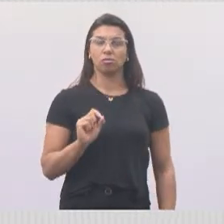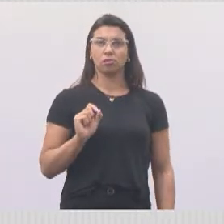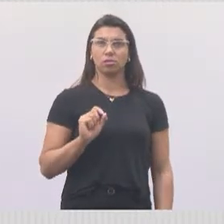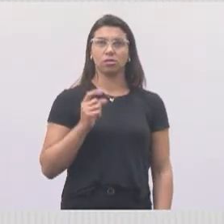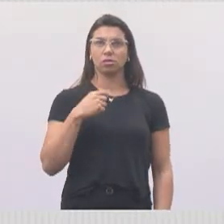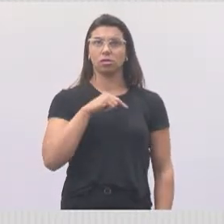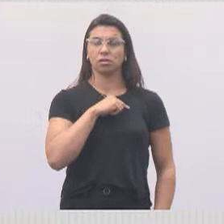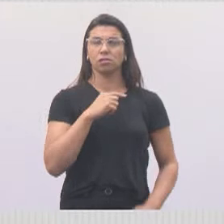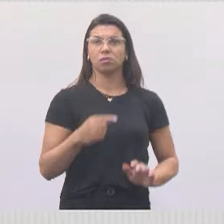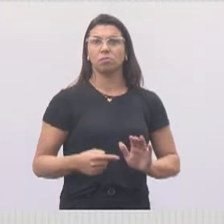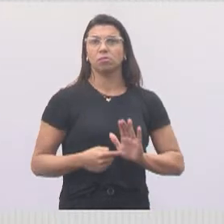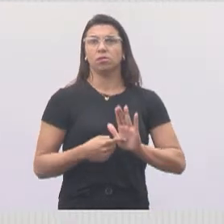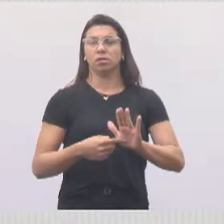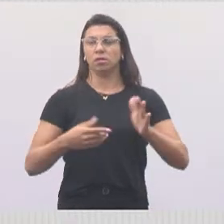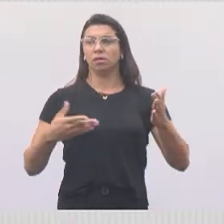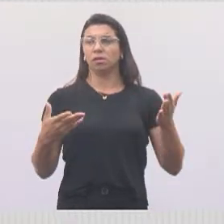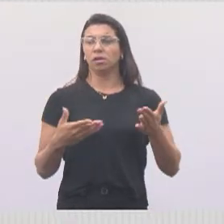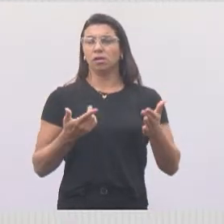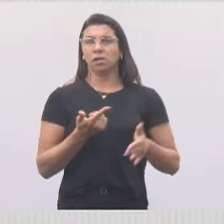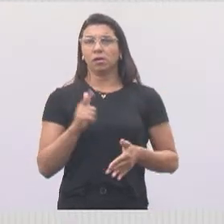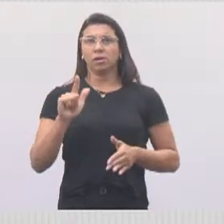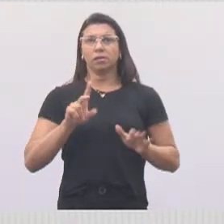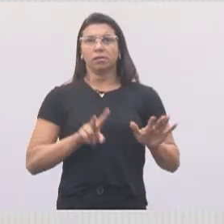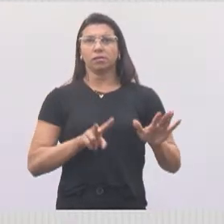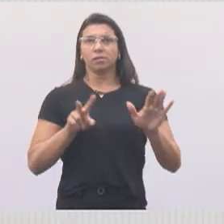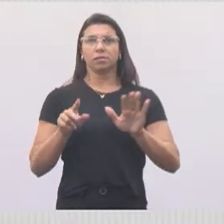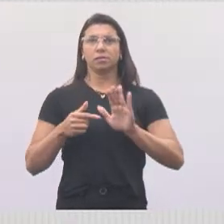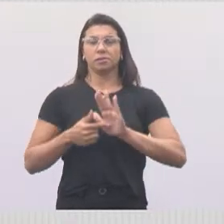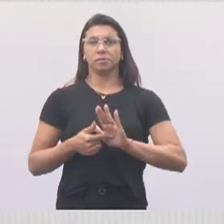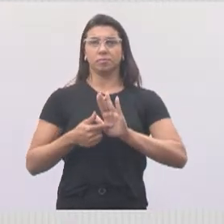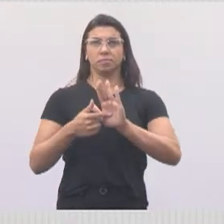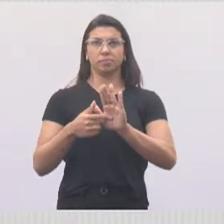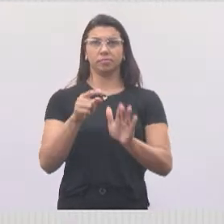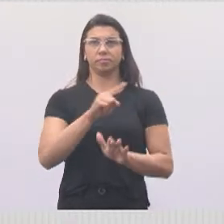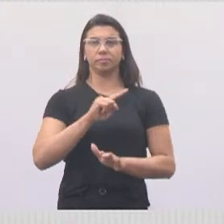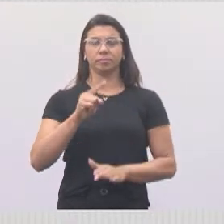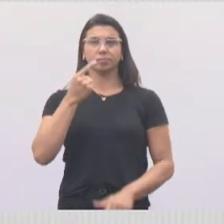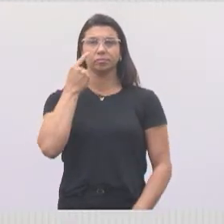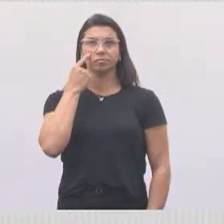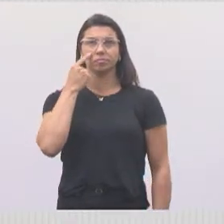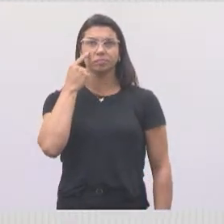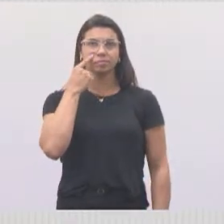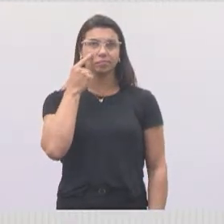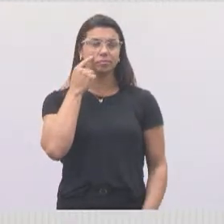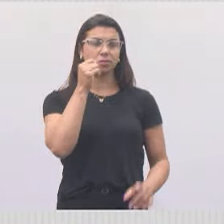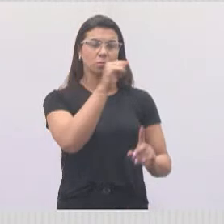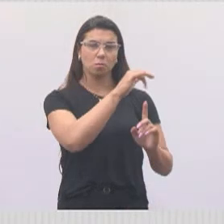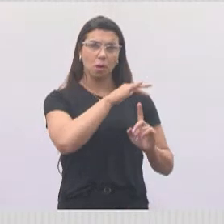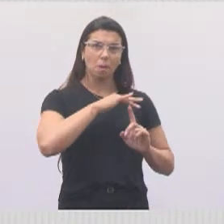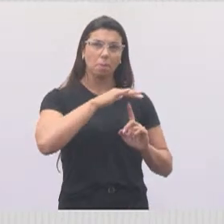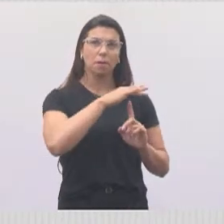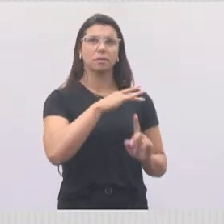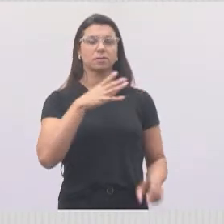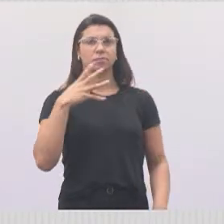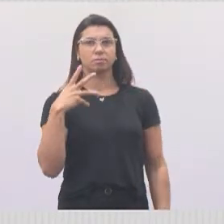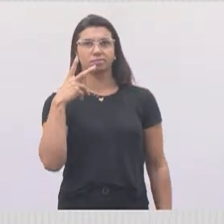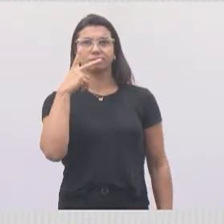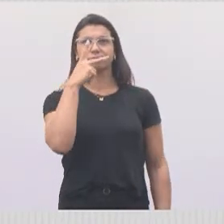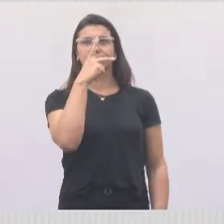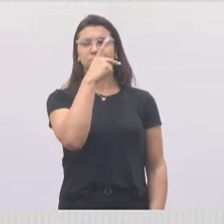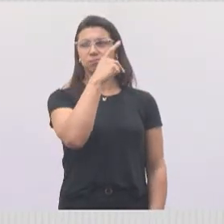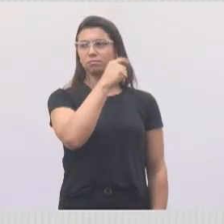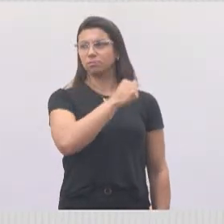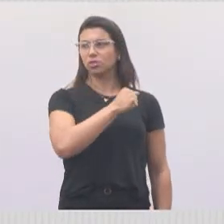Nós vamos apresentar hoje, na semana que vem eu trago para vocês verem. Vai ser uma praça muito bonita,